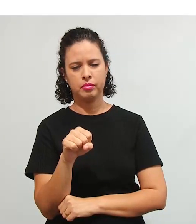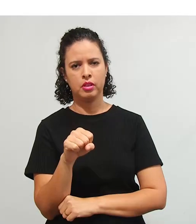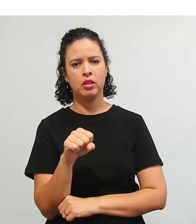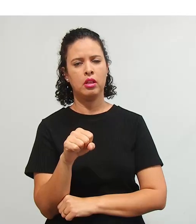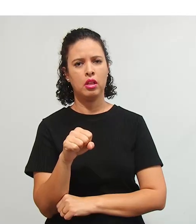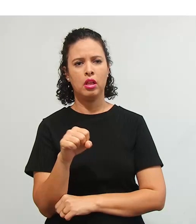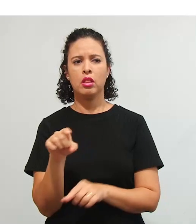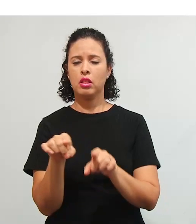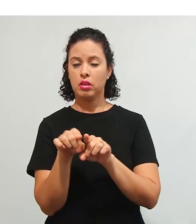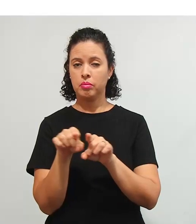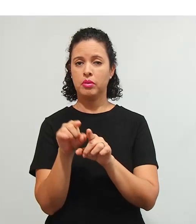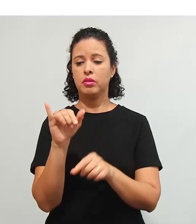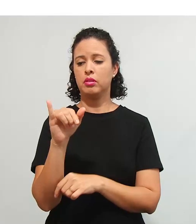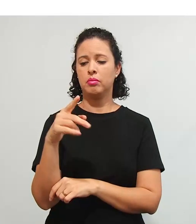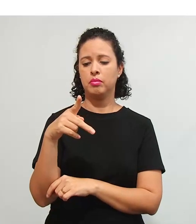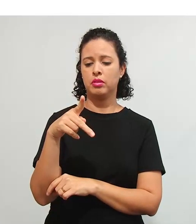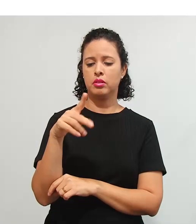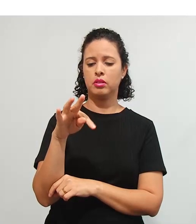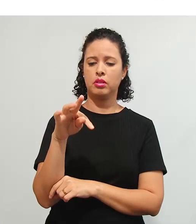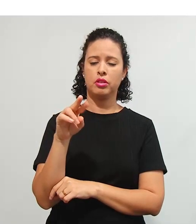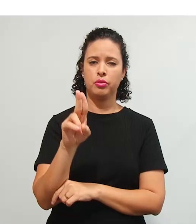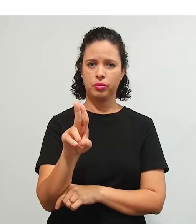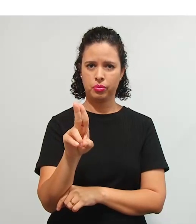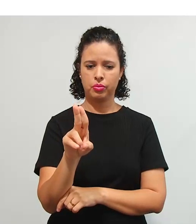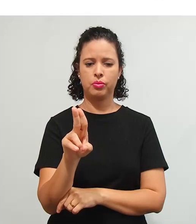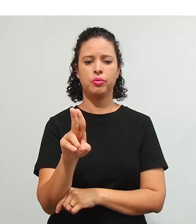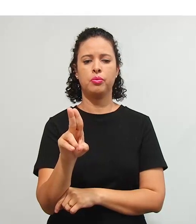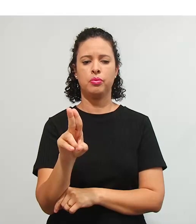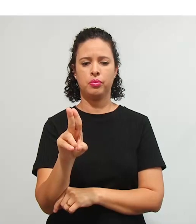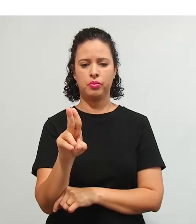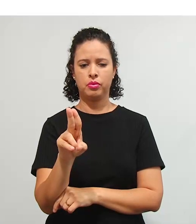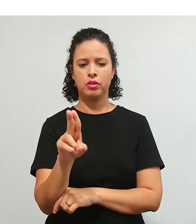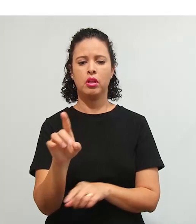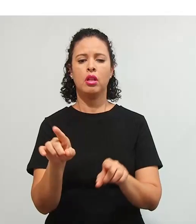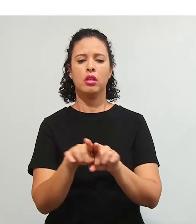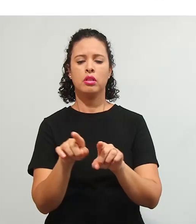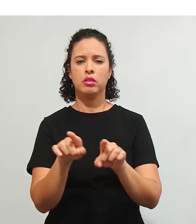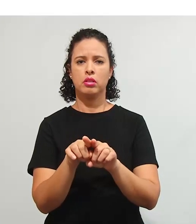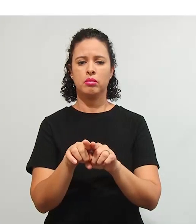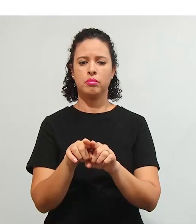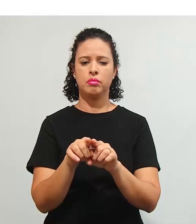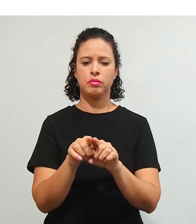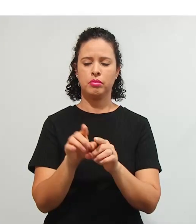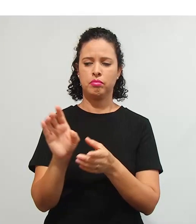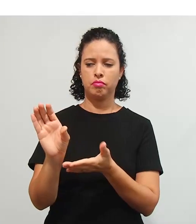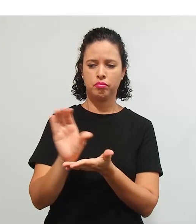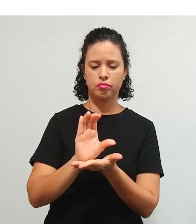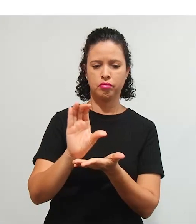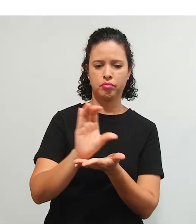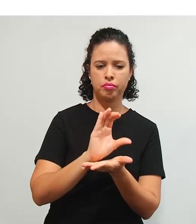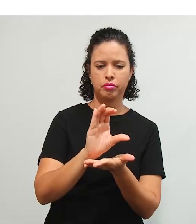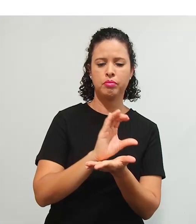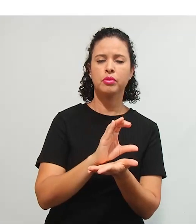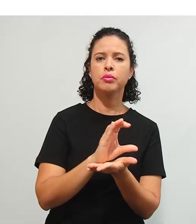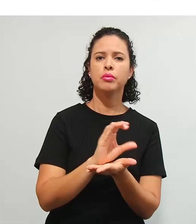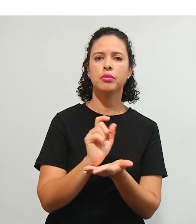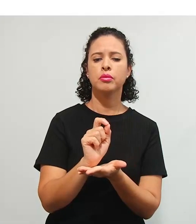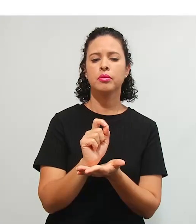Eu falei IPTU também. Aqui, ó, contribuições. Então, nós temos